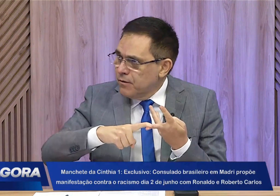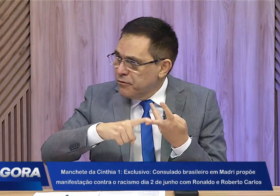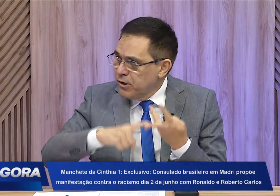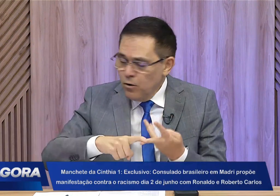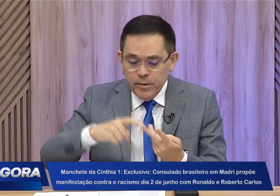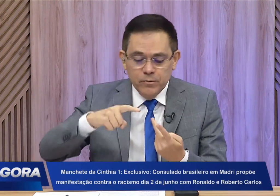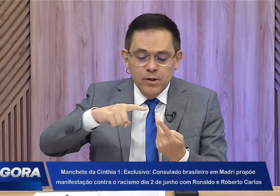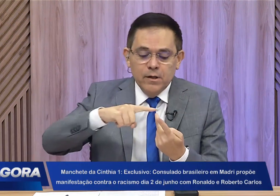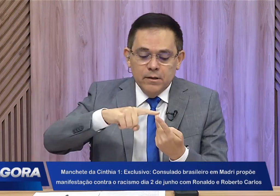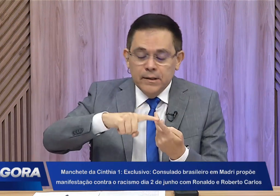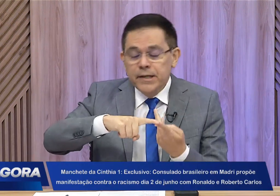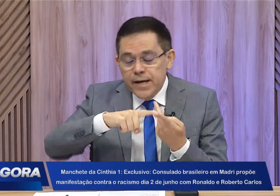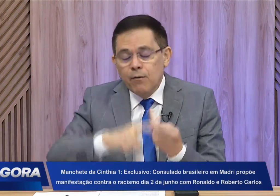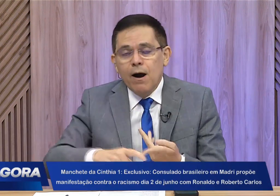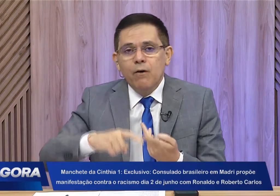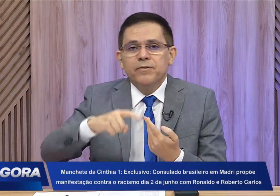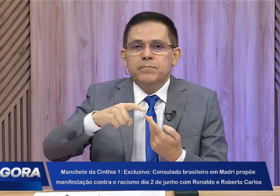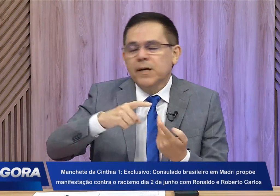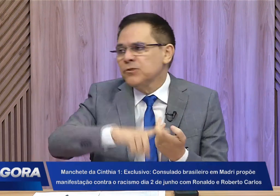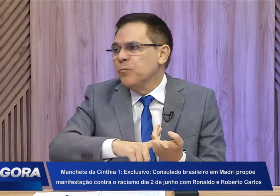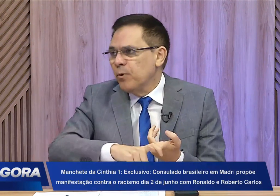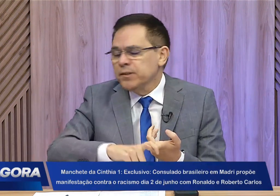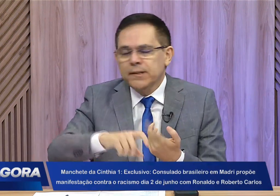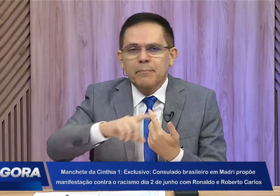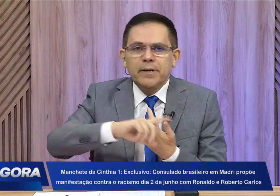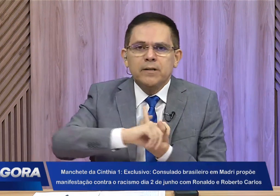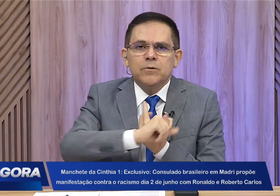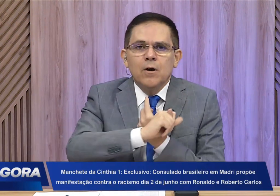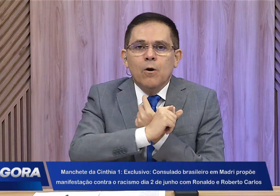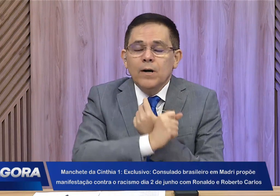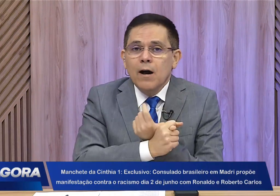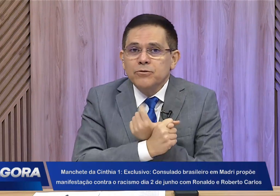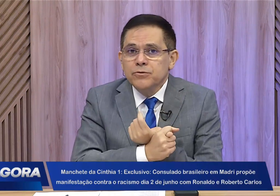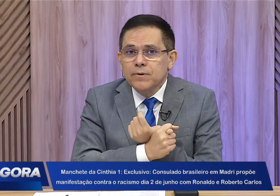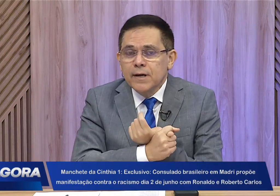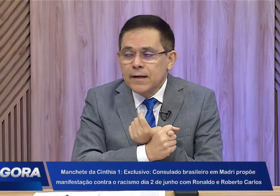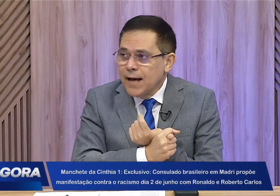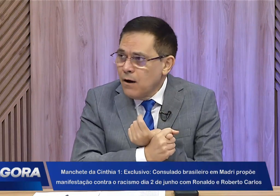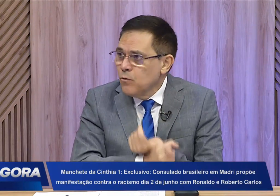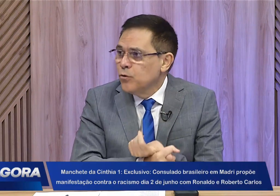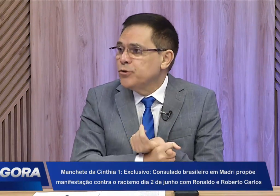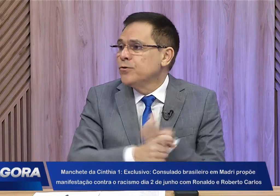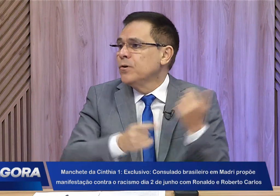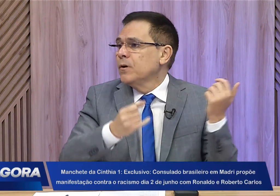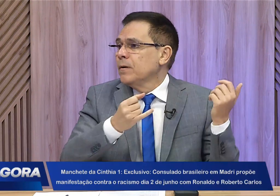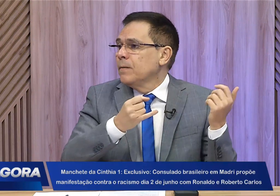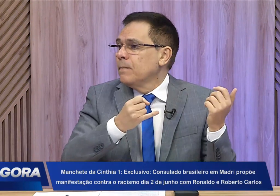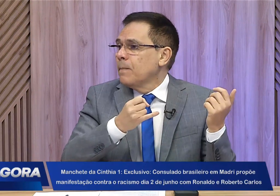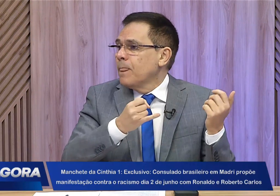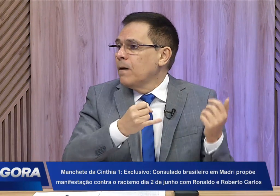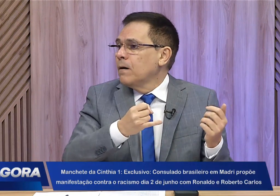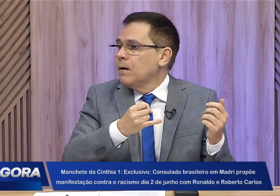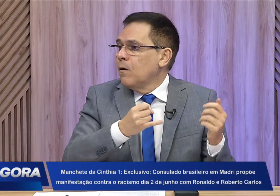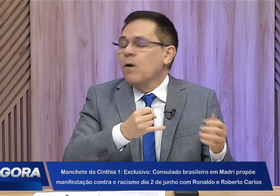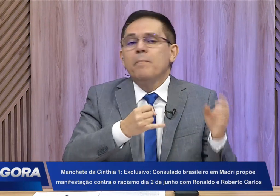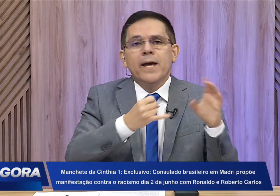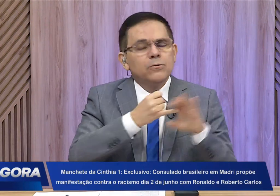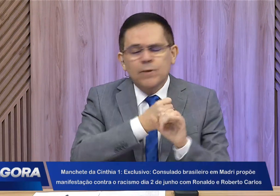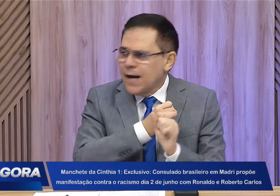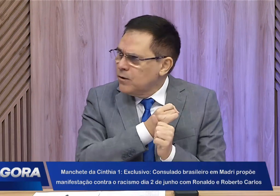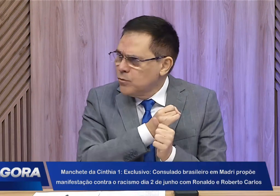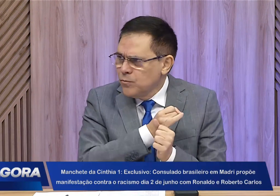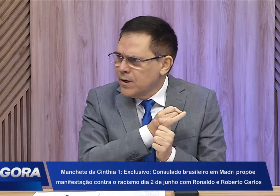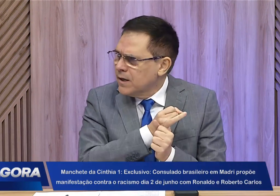Gordinho. Daniel Alves também. Isso bem que está preso, né? não pode que está preso. pode. Mas na época, antes, nunca se manifestou.